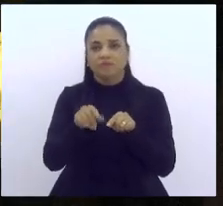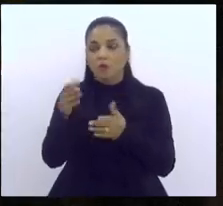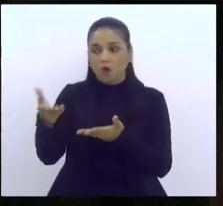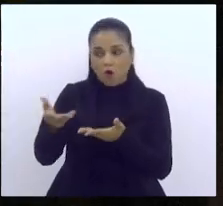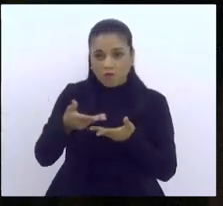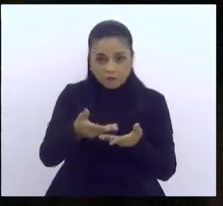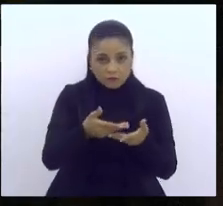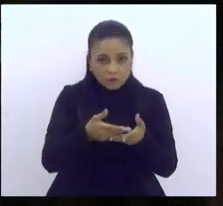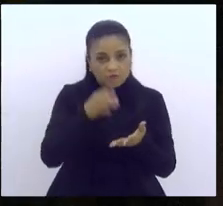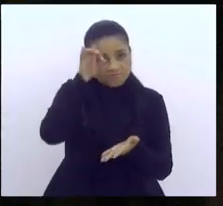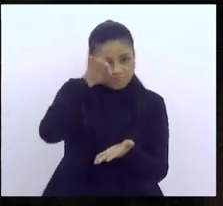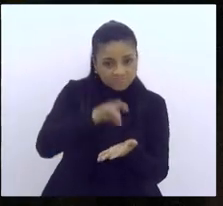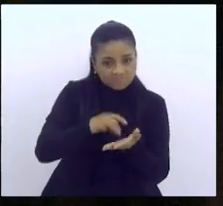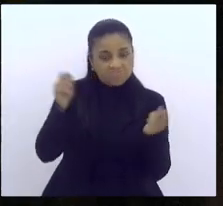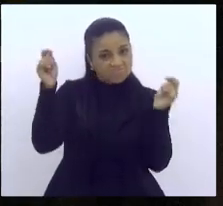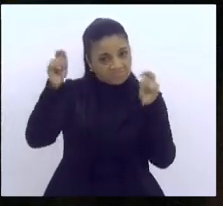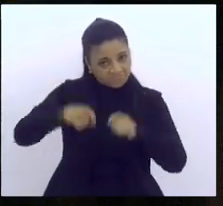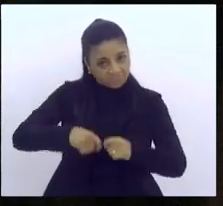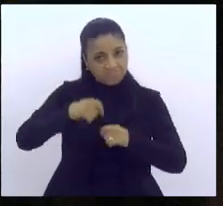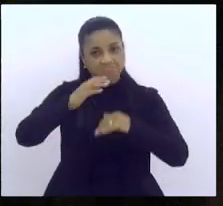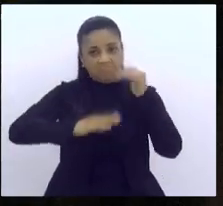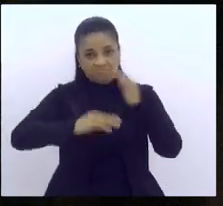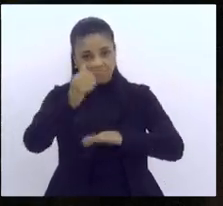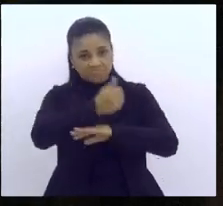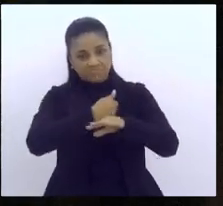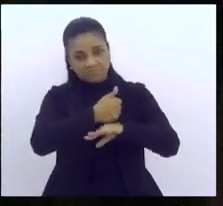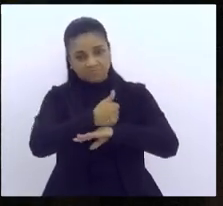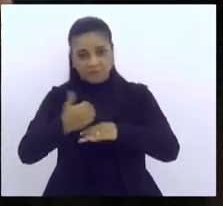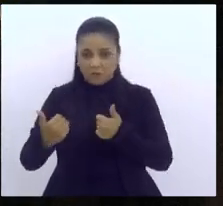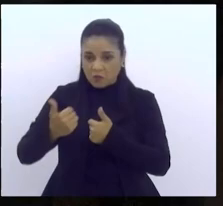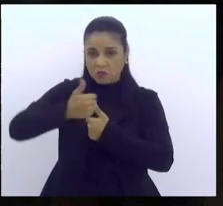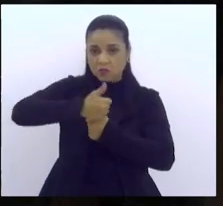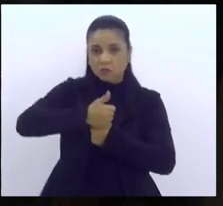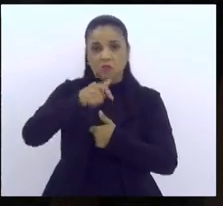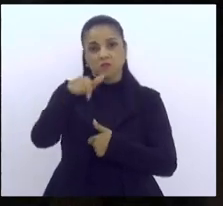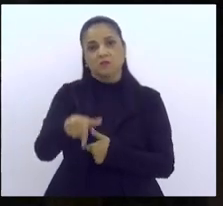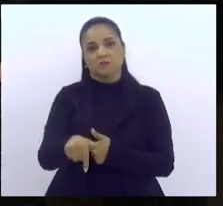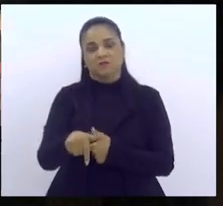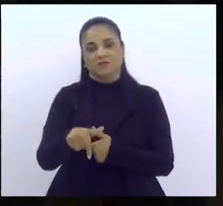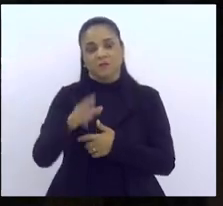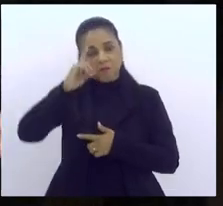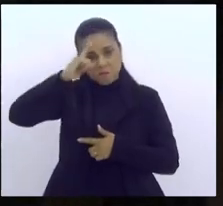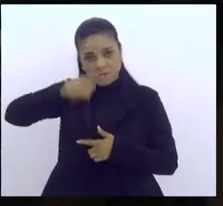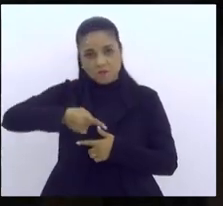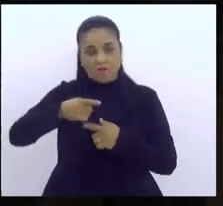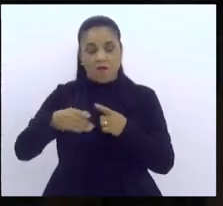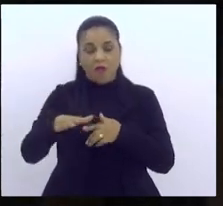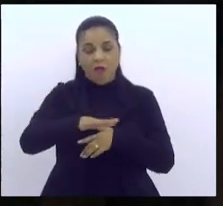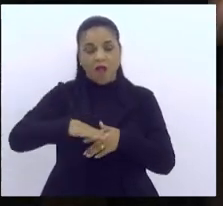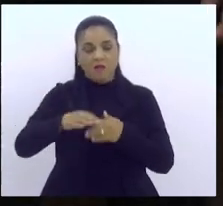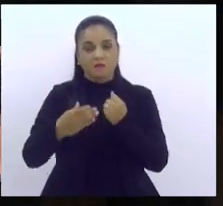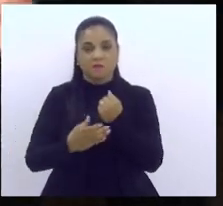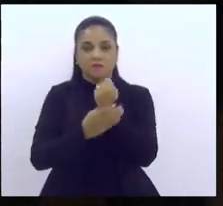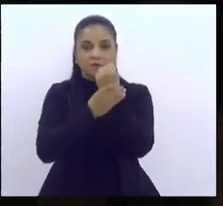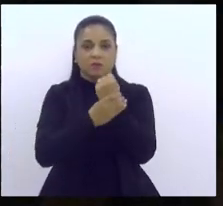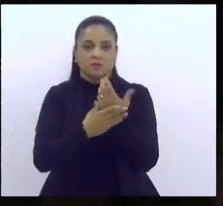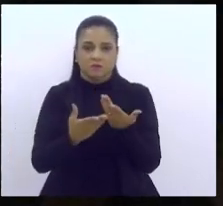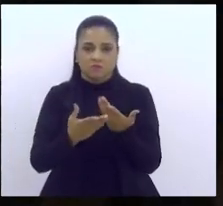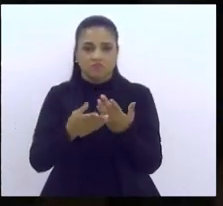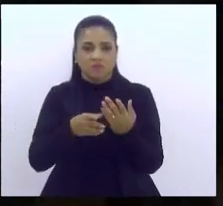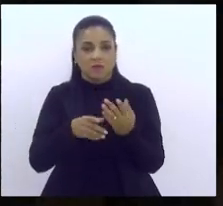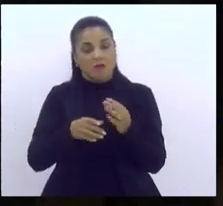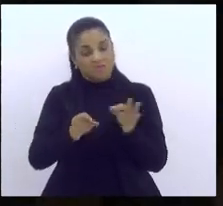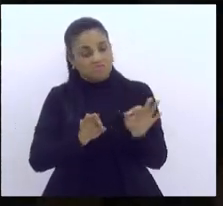convidou realmente têm capacidade para estar naquele lugar, para comandar a área de segurança, que, de repente, não tem